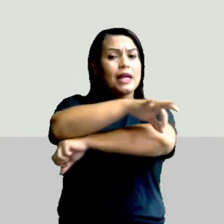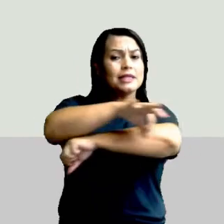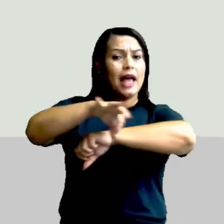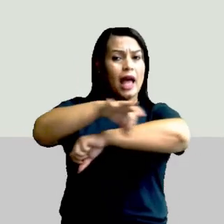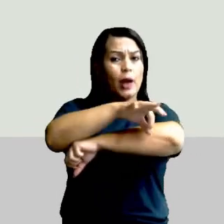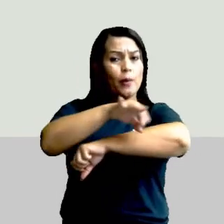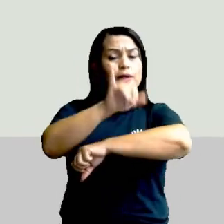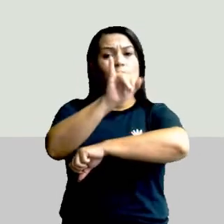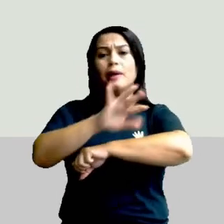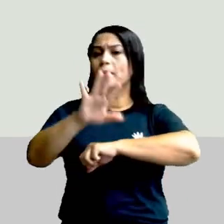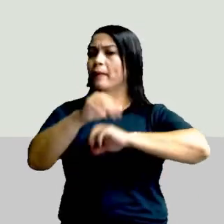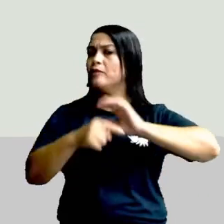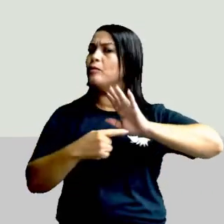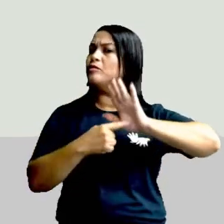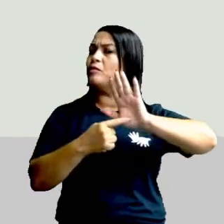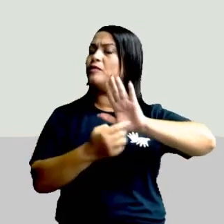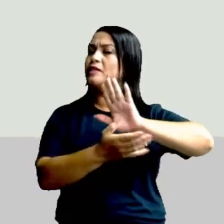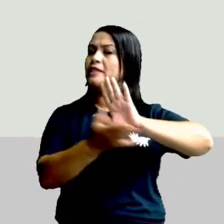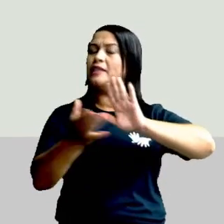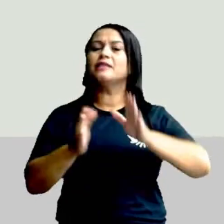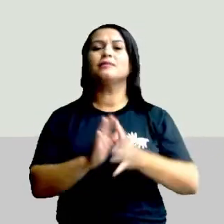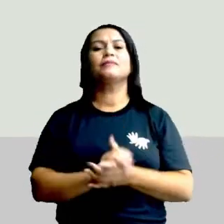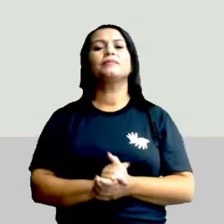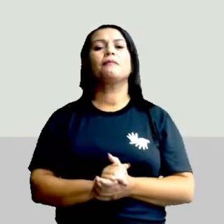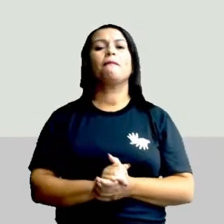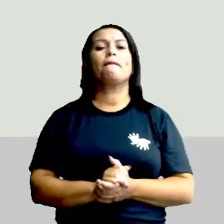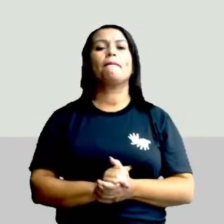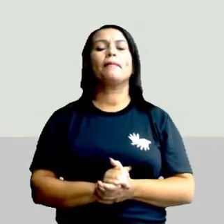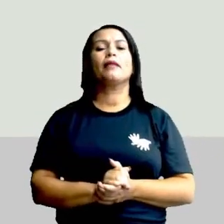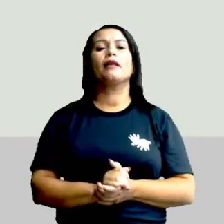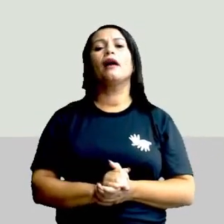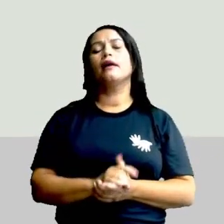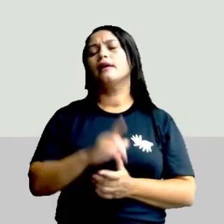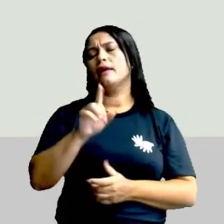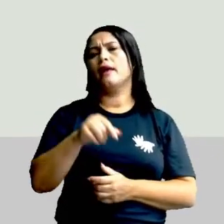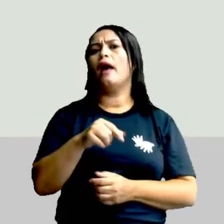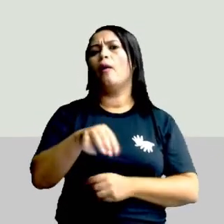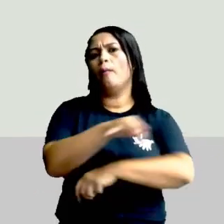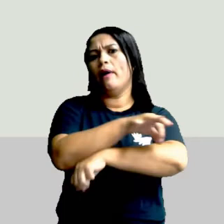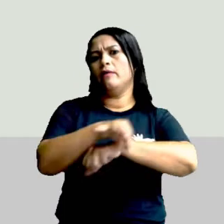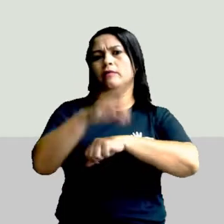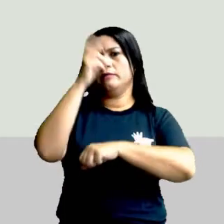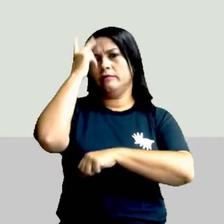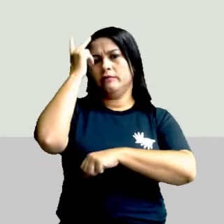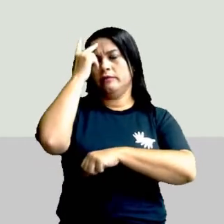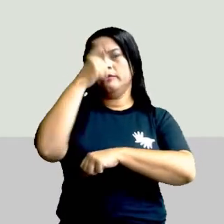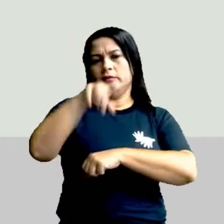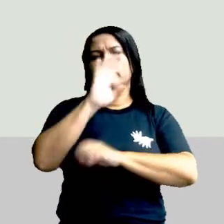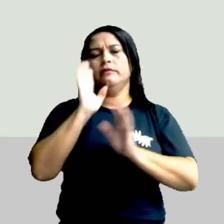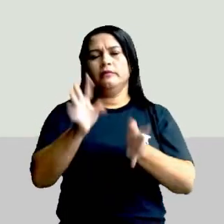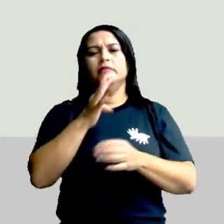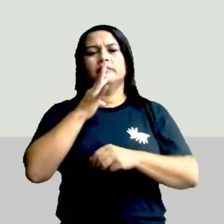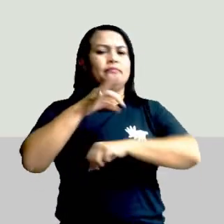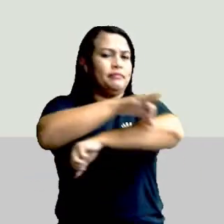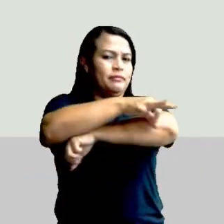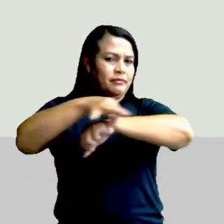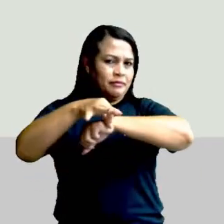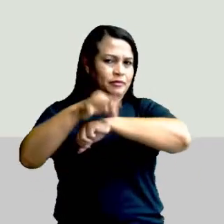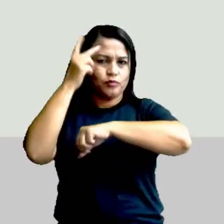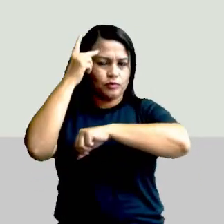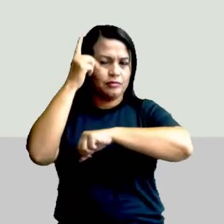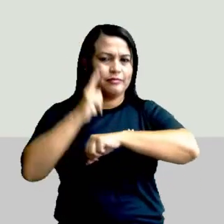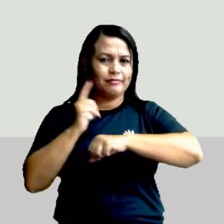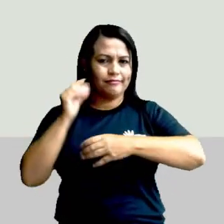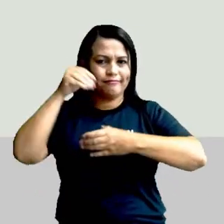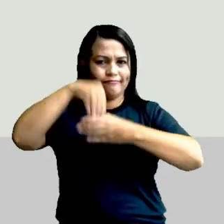régua para vocês que ela uma régua normal né todo mundo praticamente todos vocês tem aí dentro da